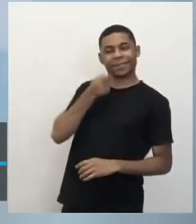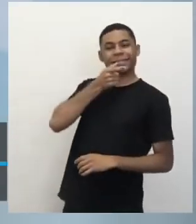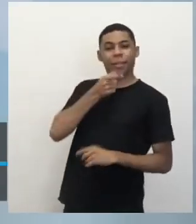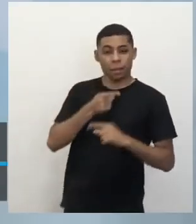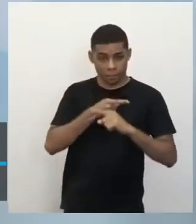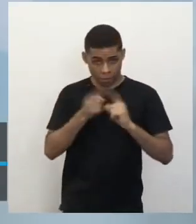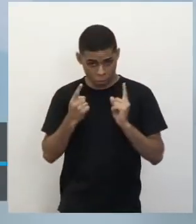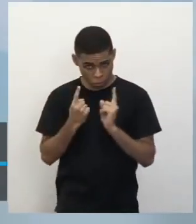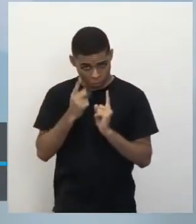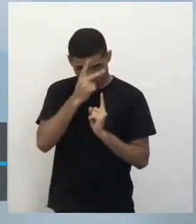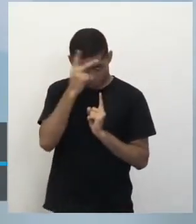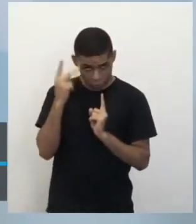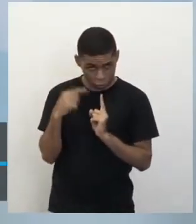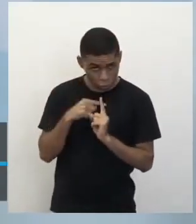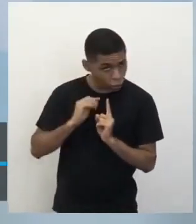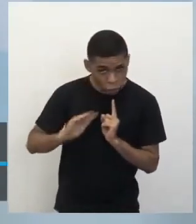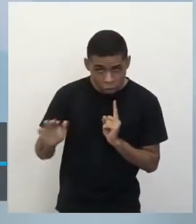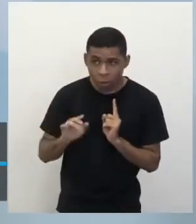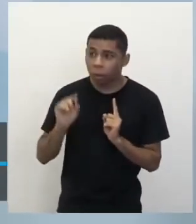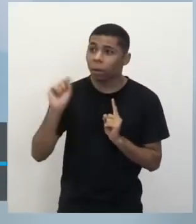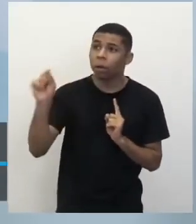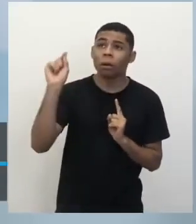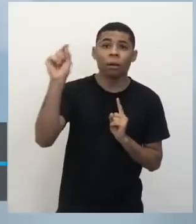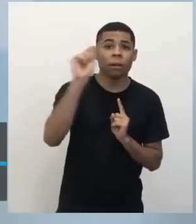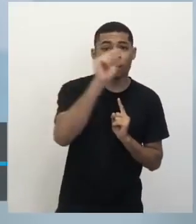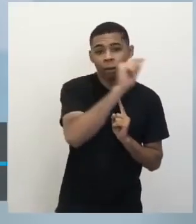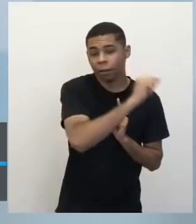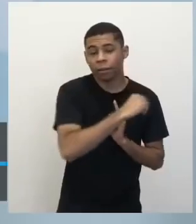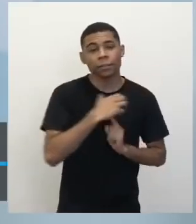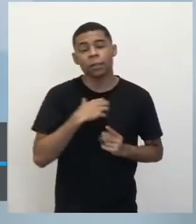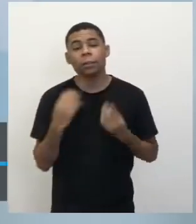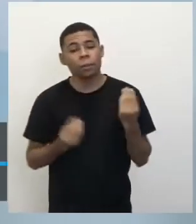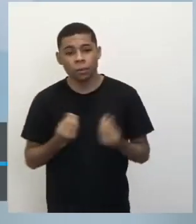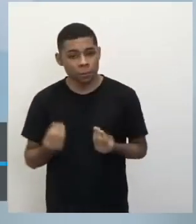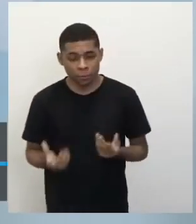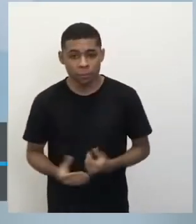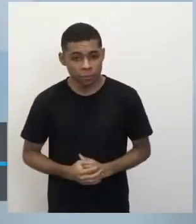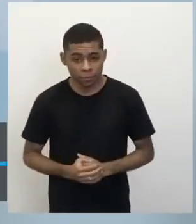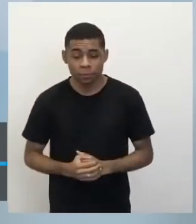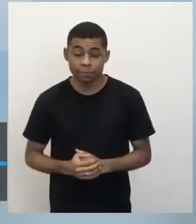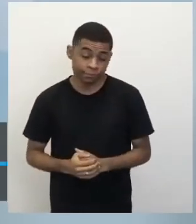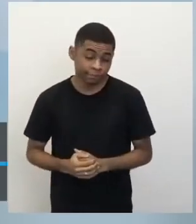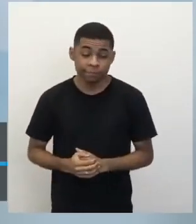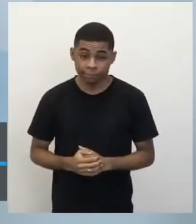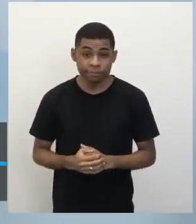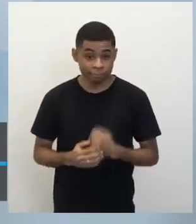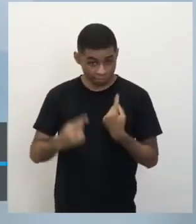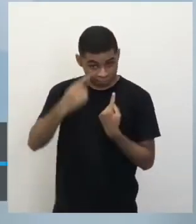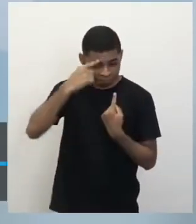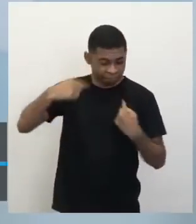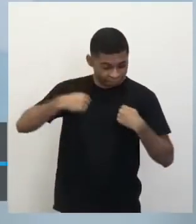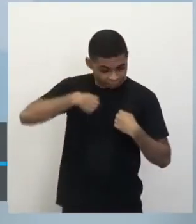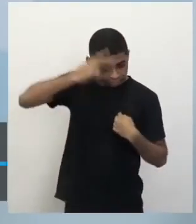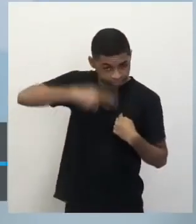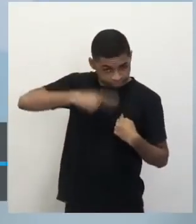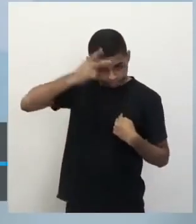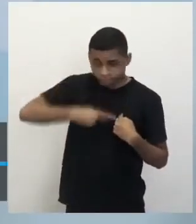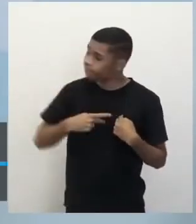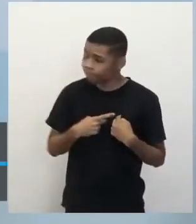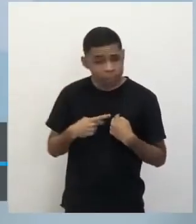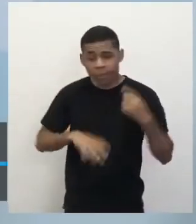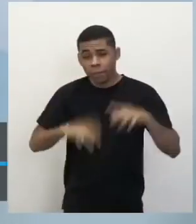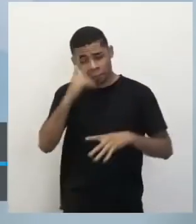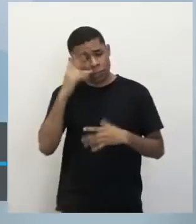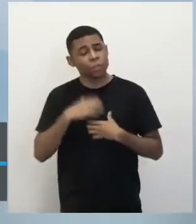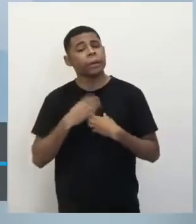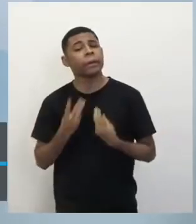ao redor de uma única pessoa, né? Temos o todo, tem várias pessoas envolvidas e cada um dentro do seu contexto, a sua sensibilidade,